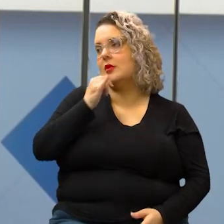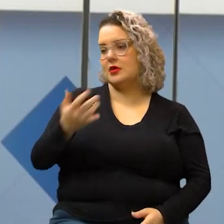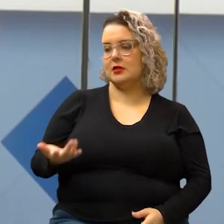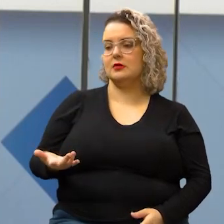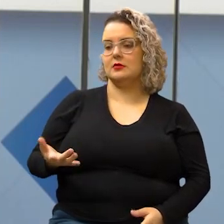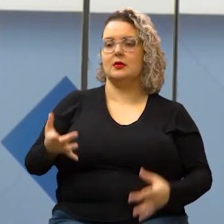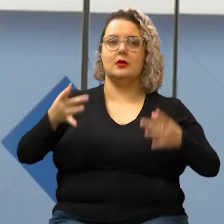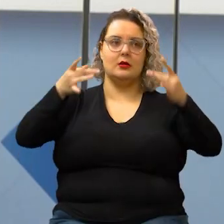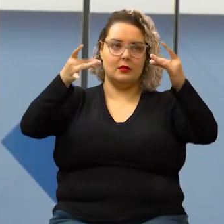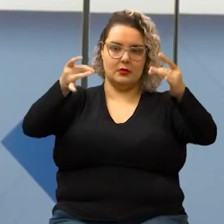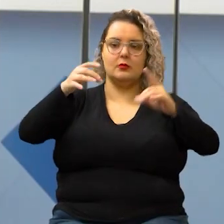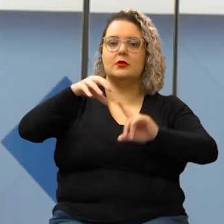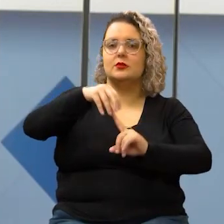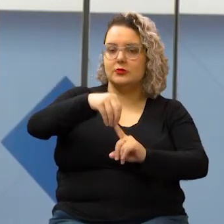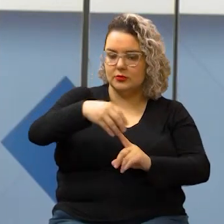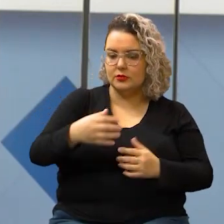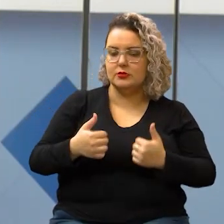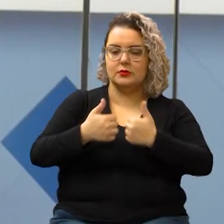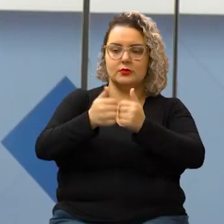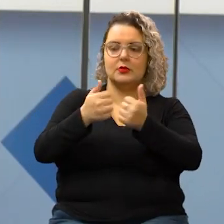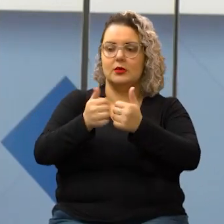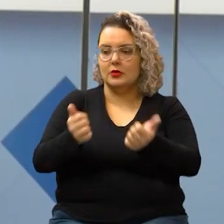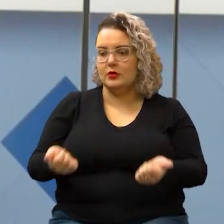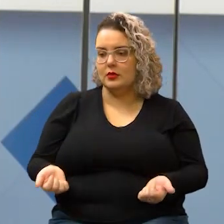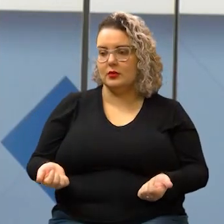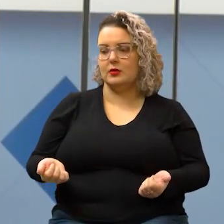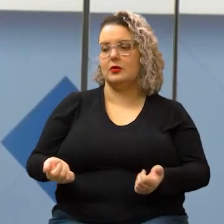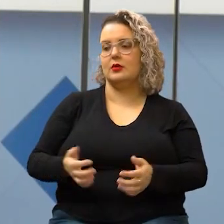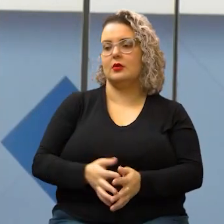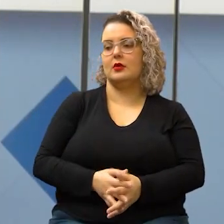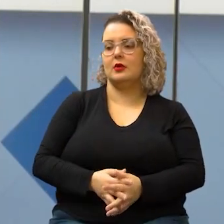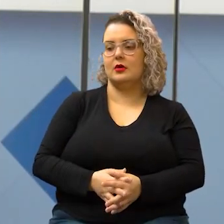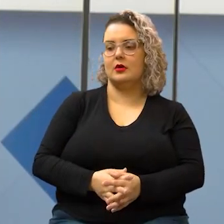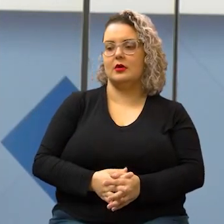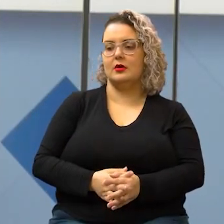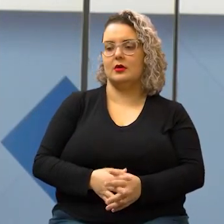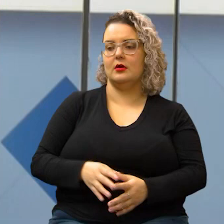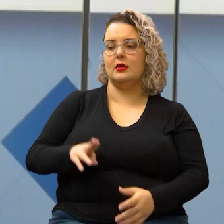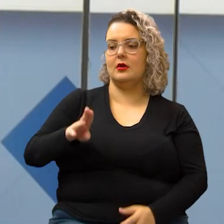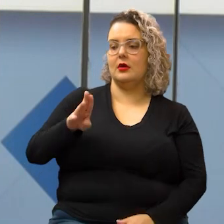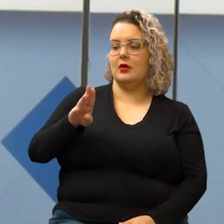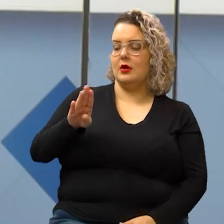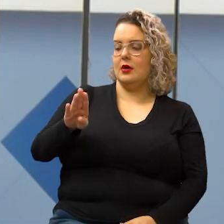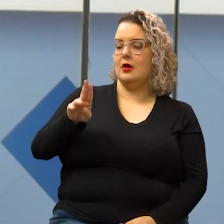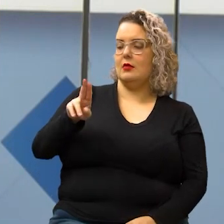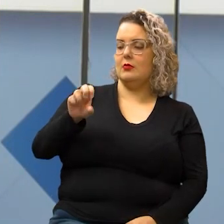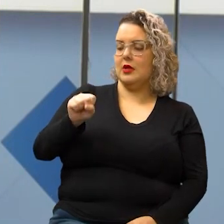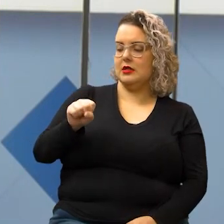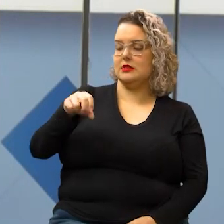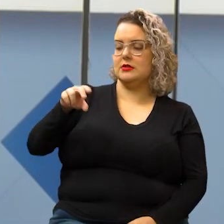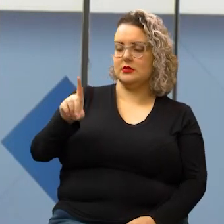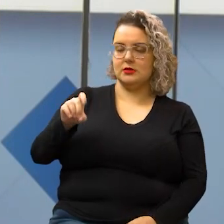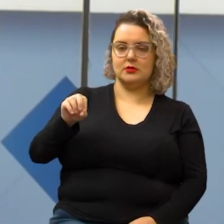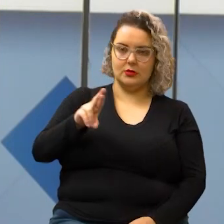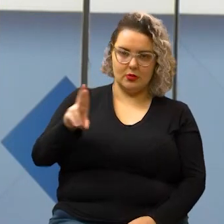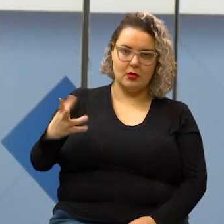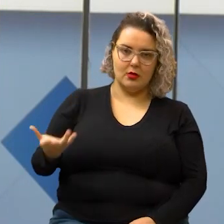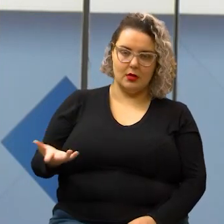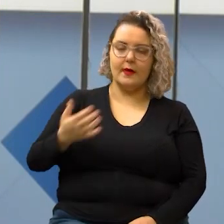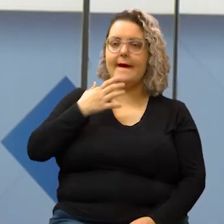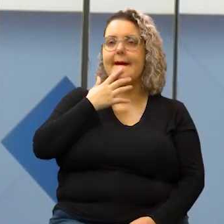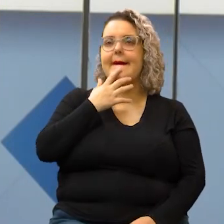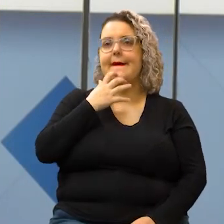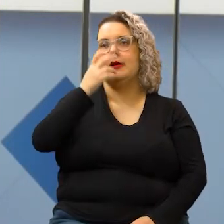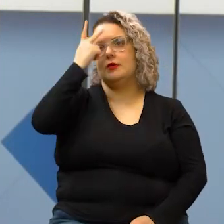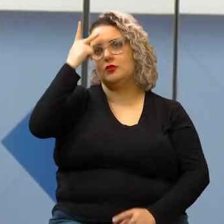aqueles cartazes nos ônibus, aqueles chamados, acho que é bus door, que vai atrás do ônibus, nos próprios